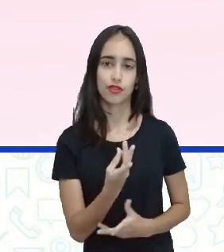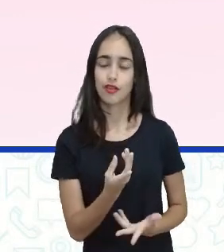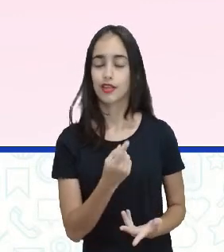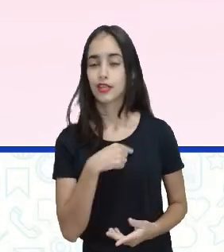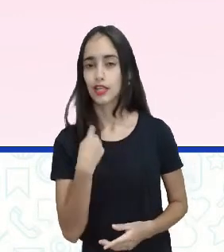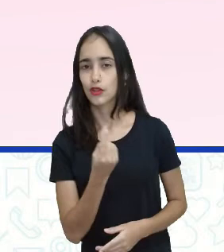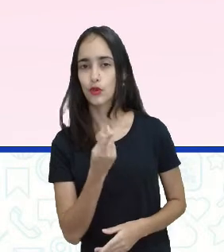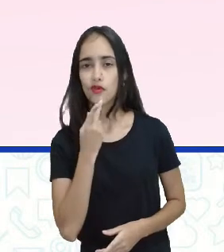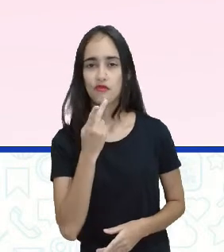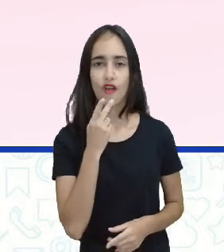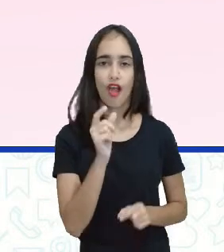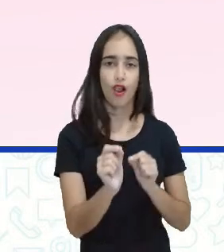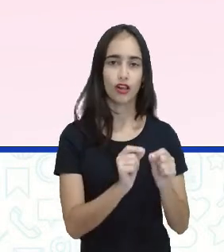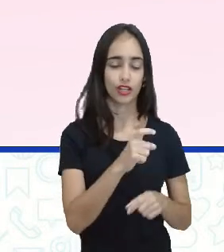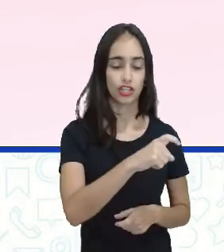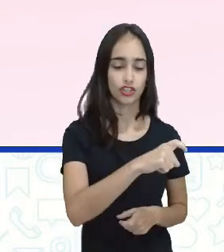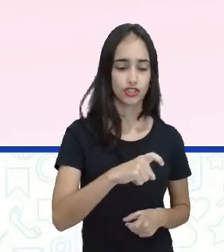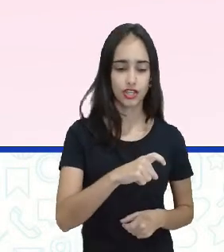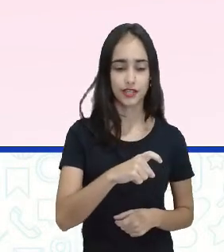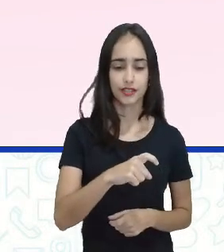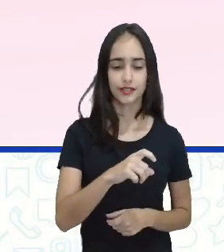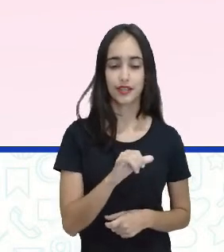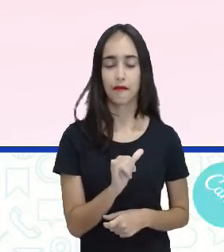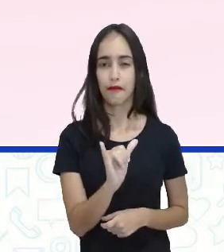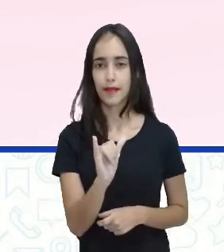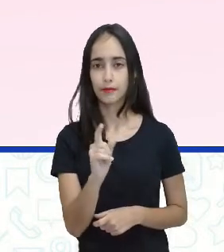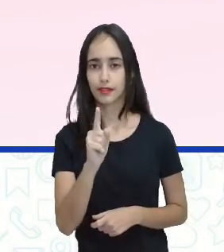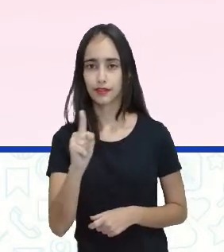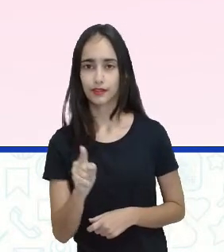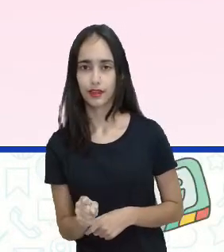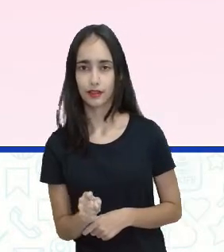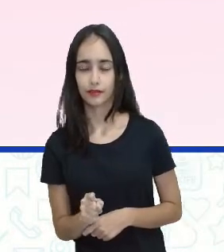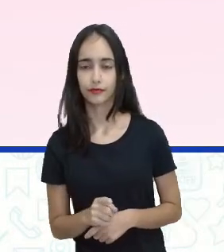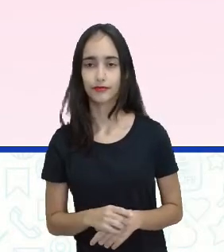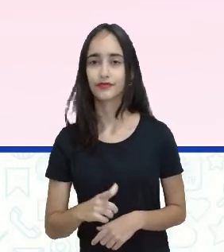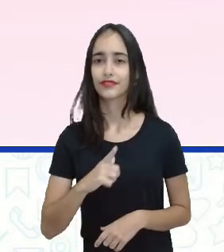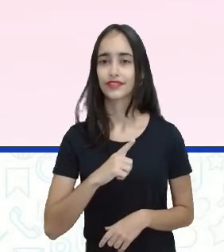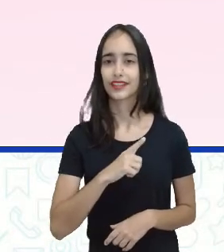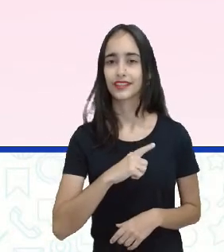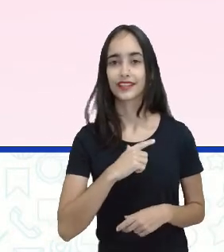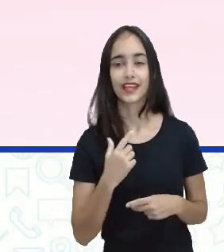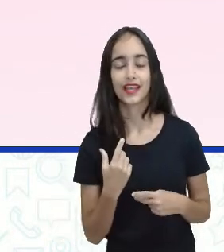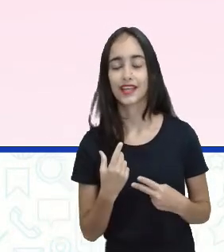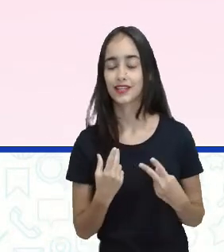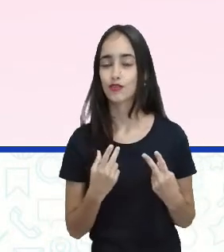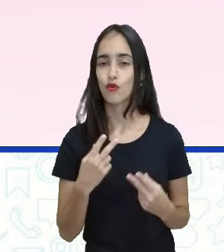Y e Z, aí a gente tem o valor correspondente à herança de